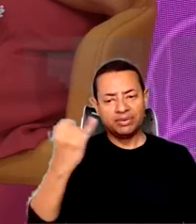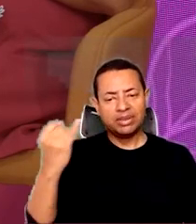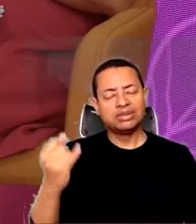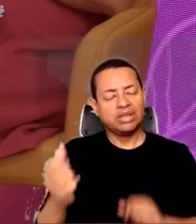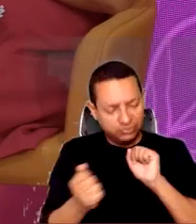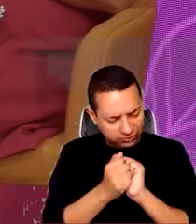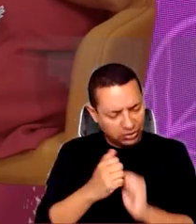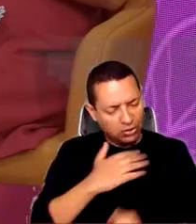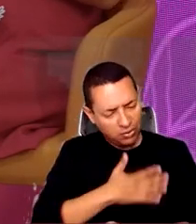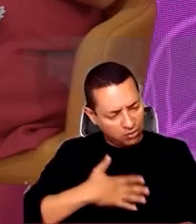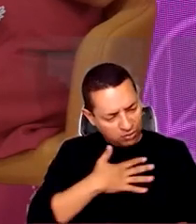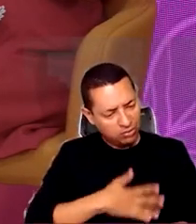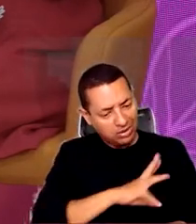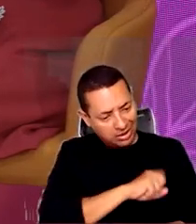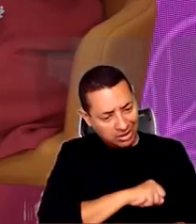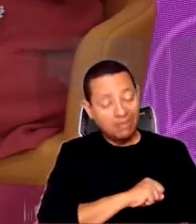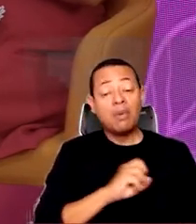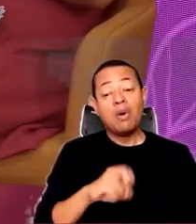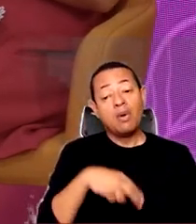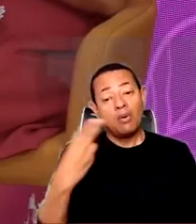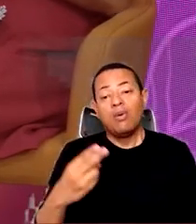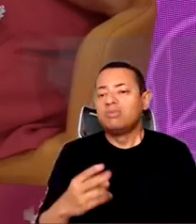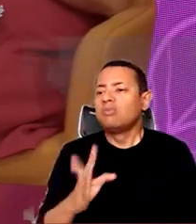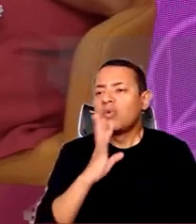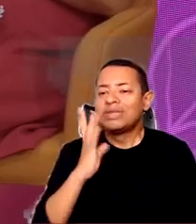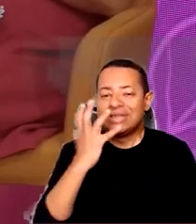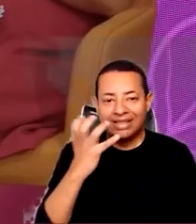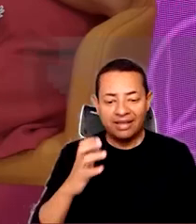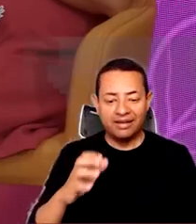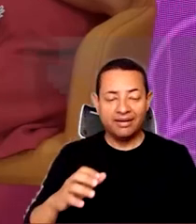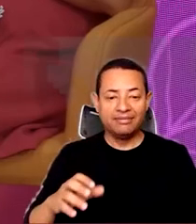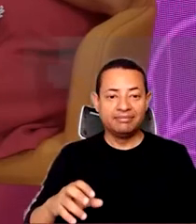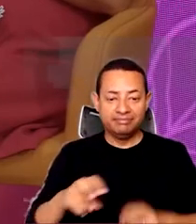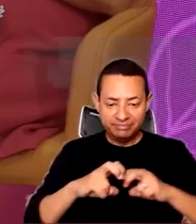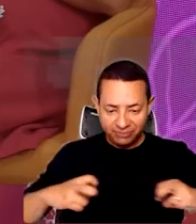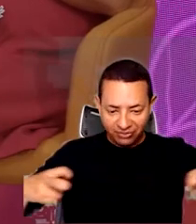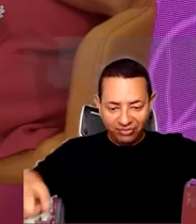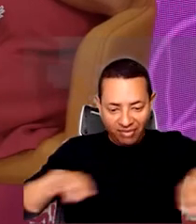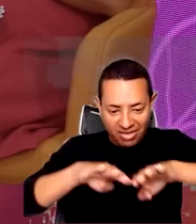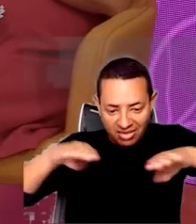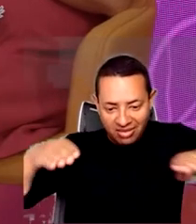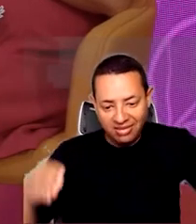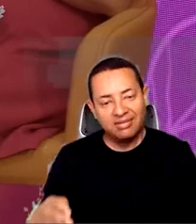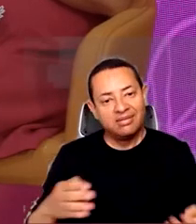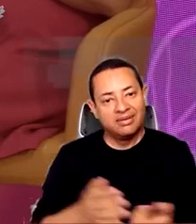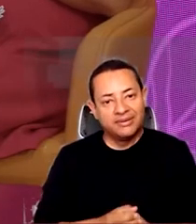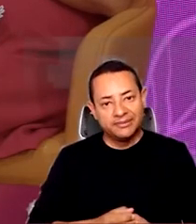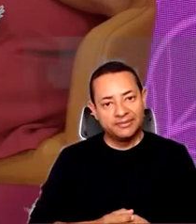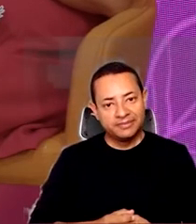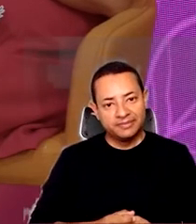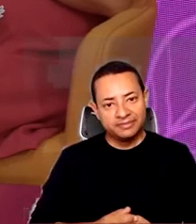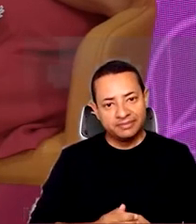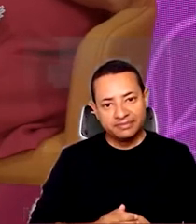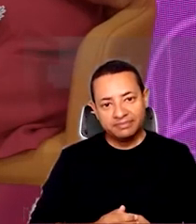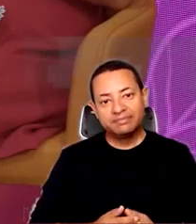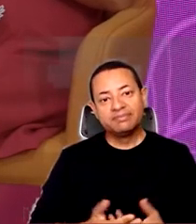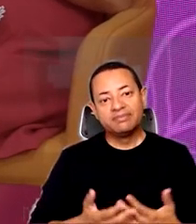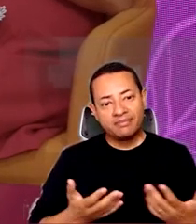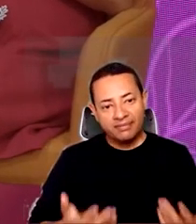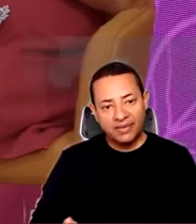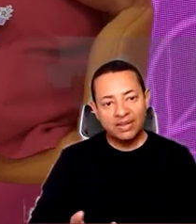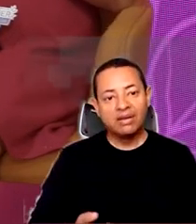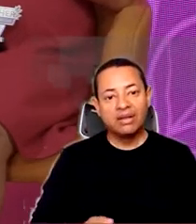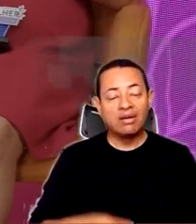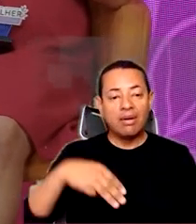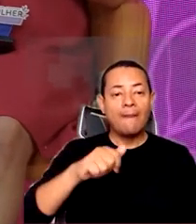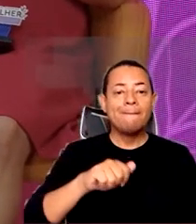com quem a gente ama ou com quem a gente quer conhecer na mesa Uhum E eu acho que a Maison Charlot ou a